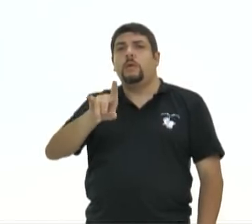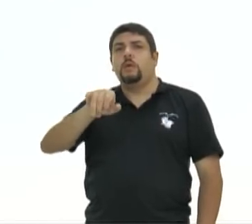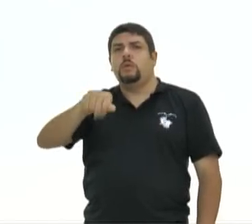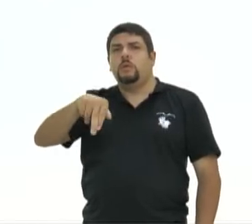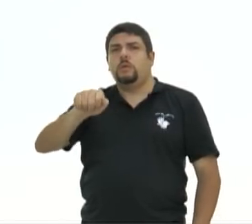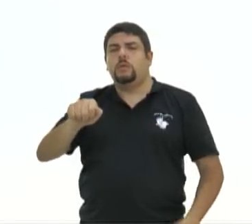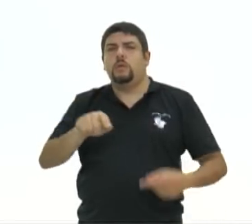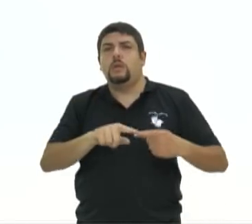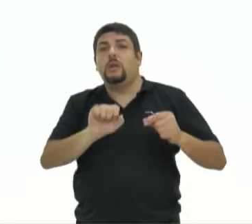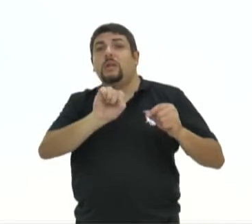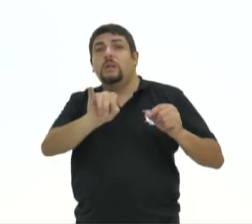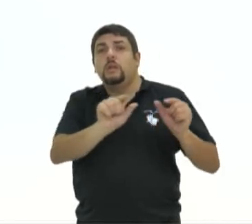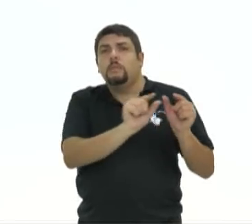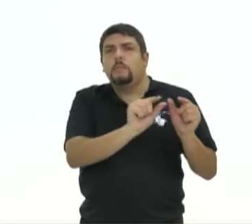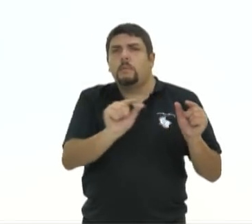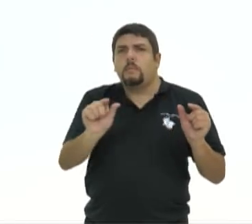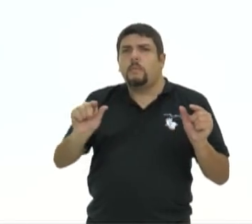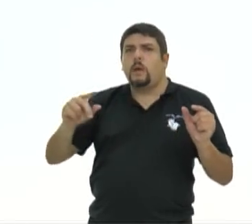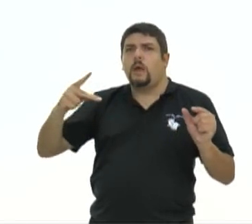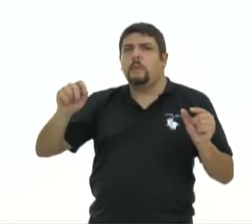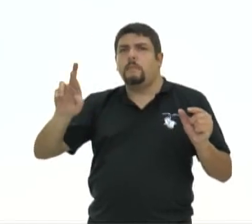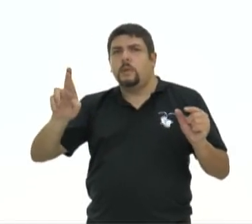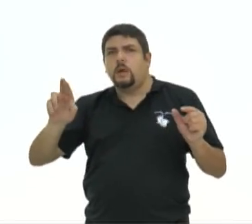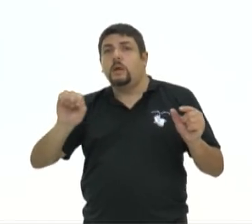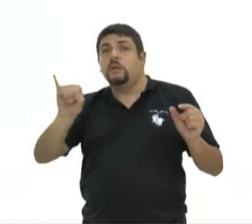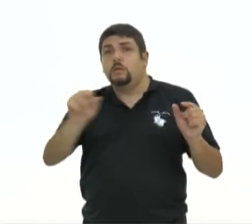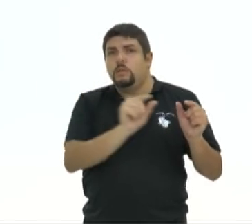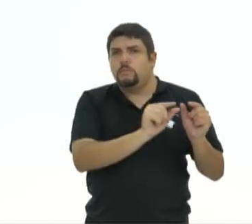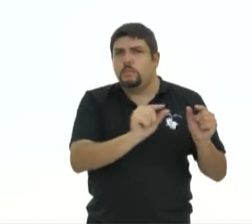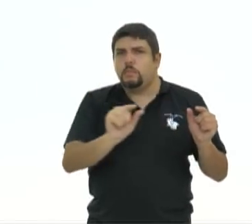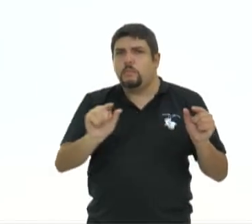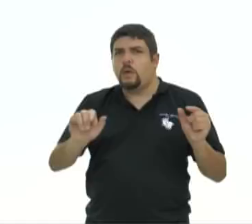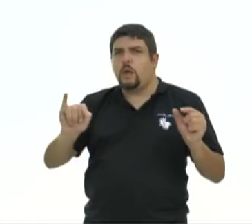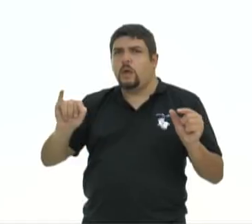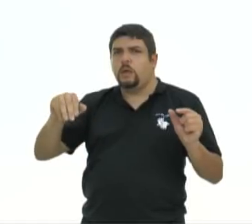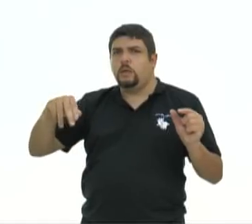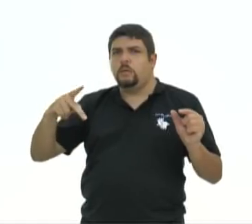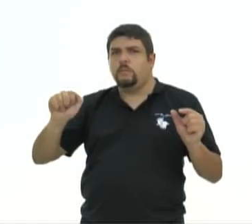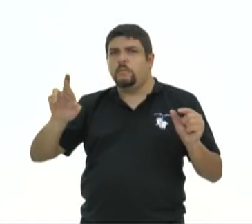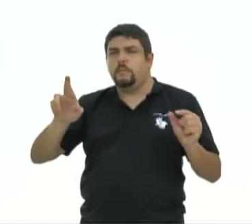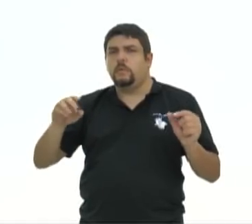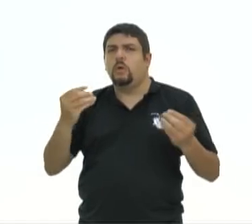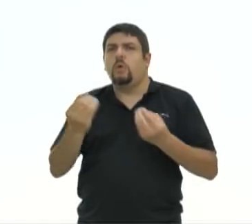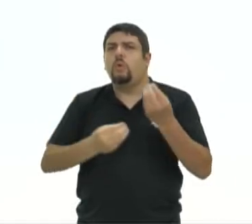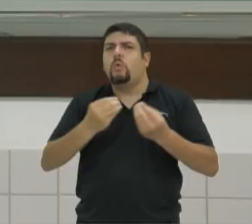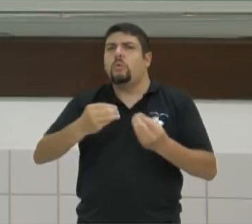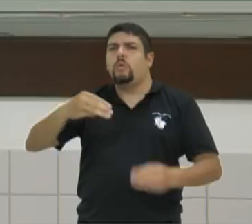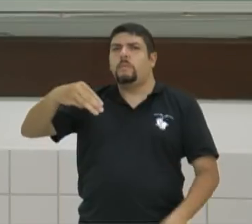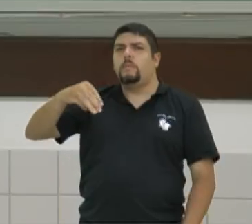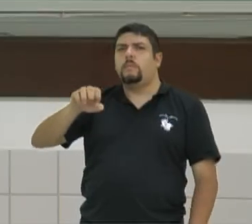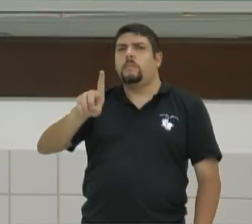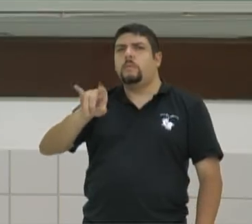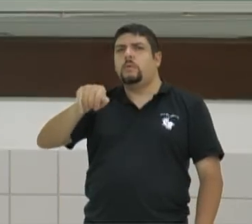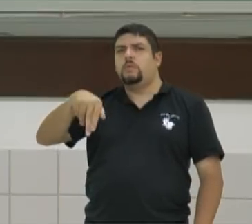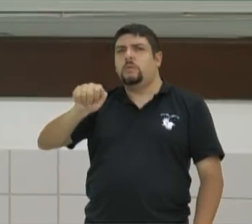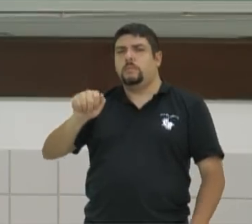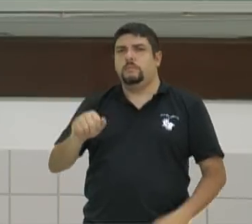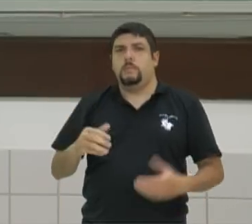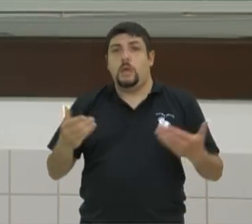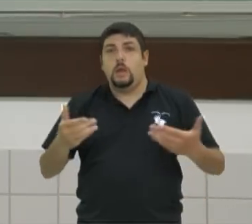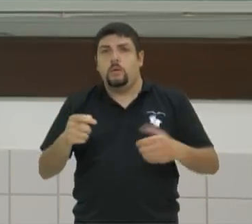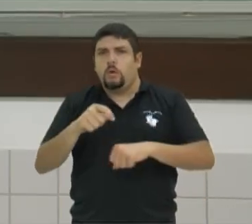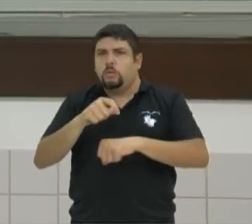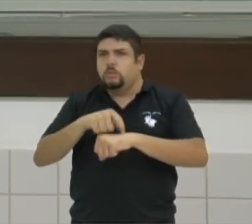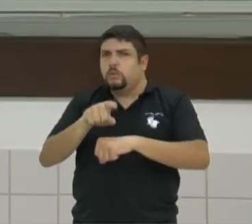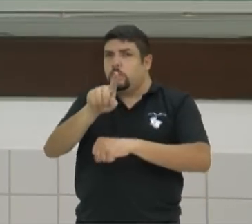par de termos e quantidade ímpar de termos. Agora eu vou fazer uma pausa rápida para você anotar a